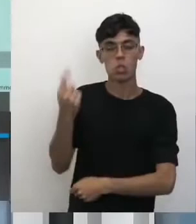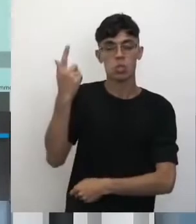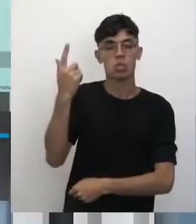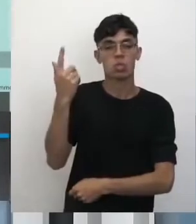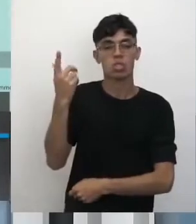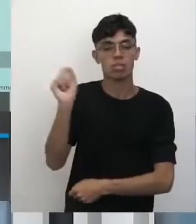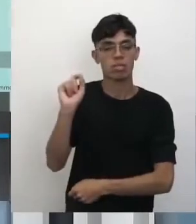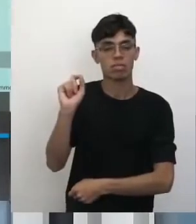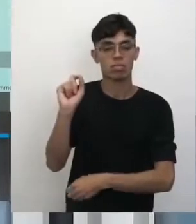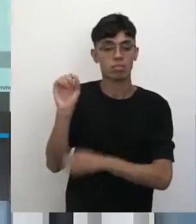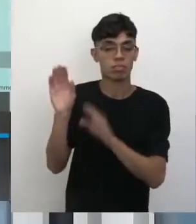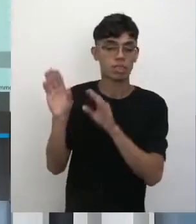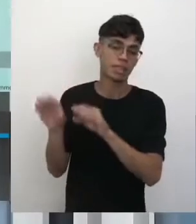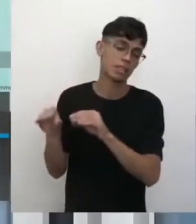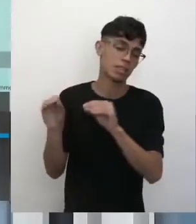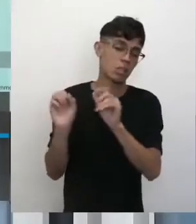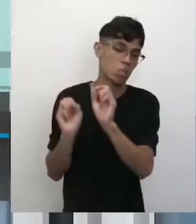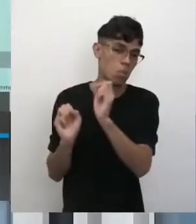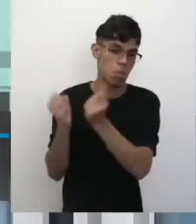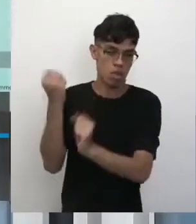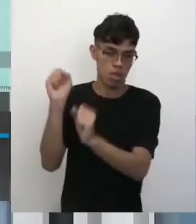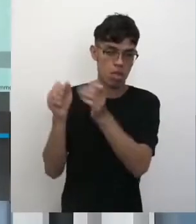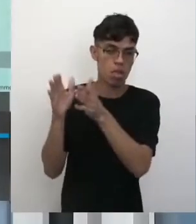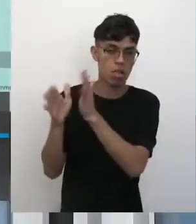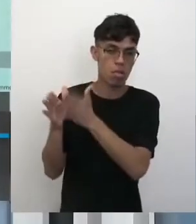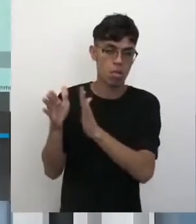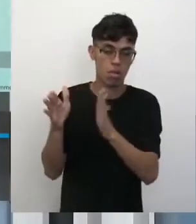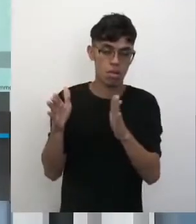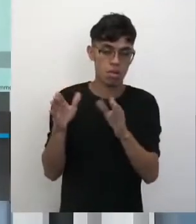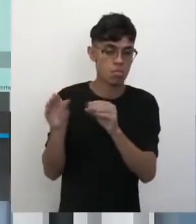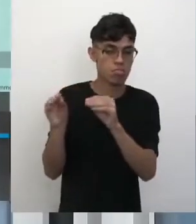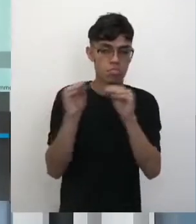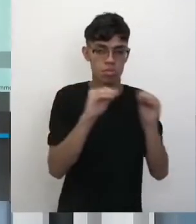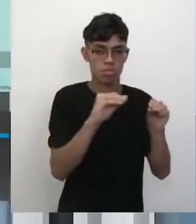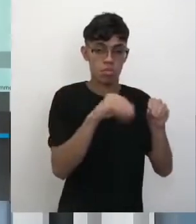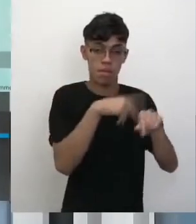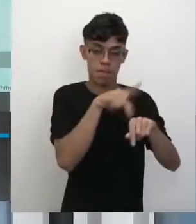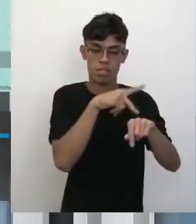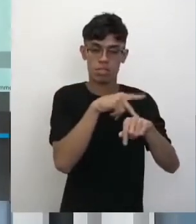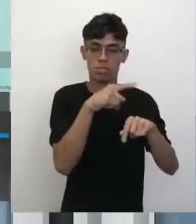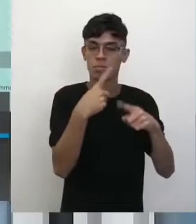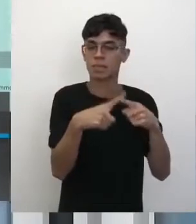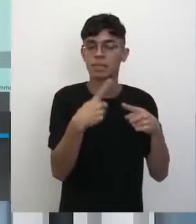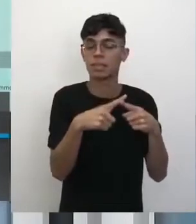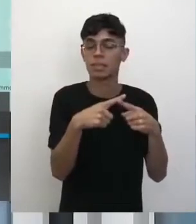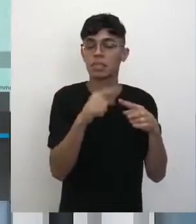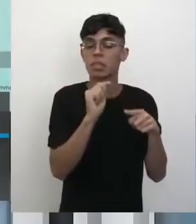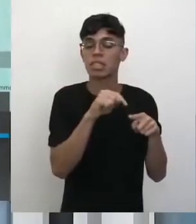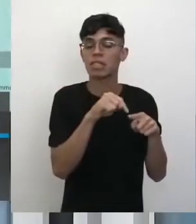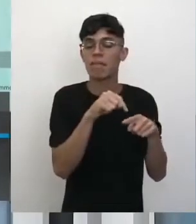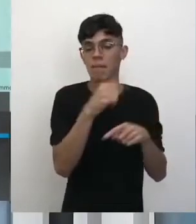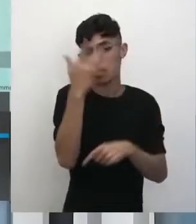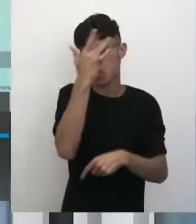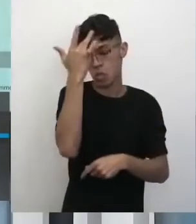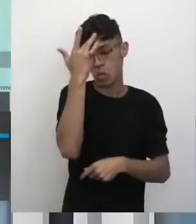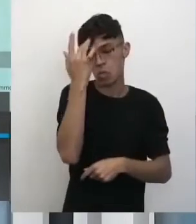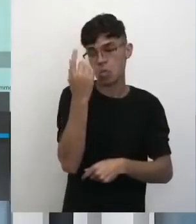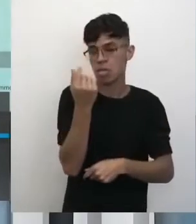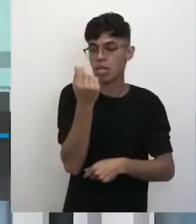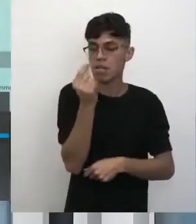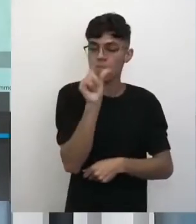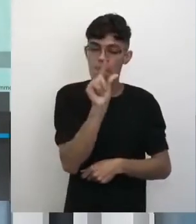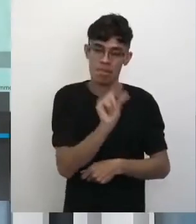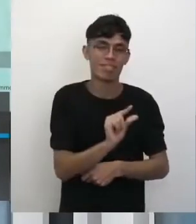a sua parte de produção para esses países, principalmente por causa da mão de obra barata, que é um